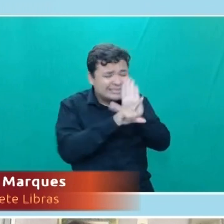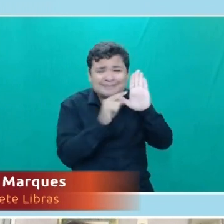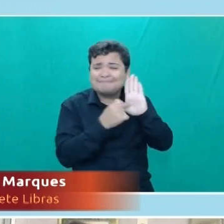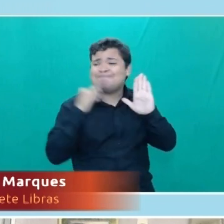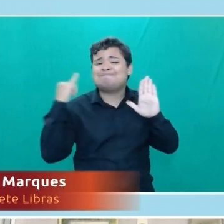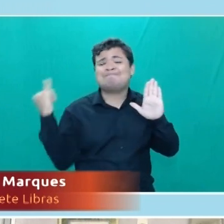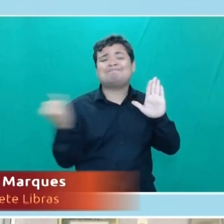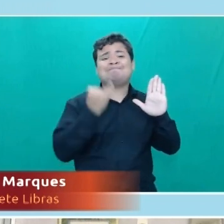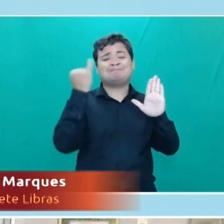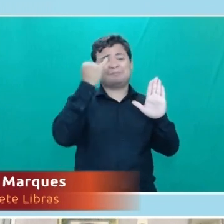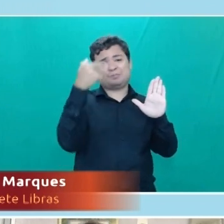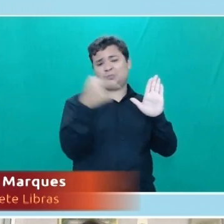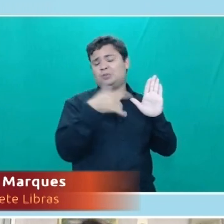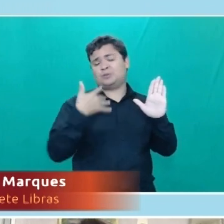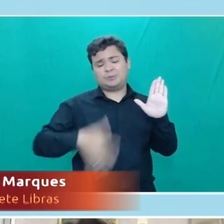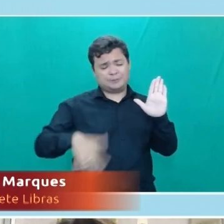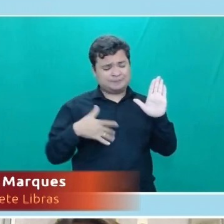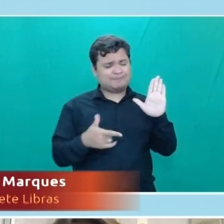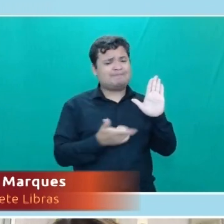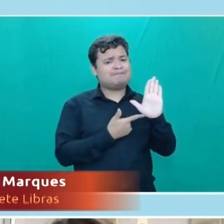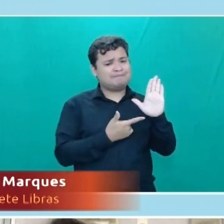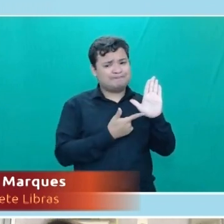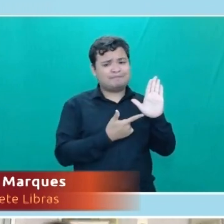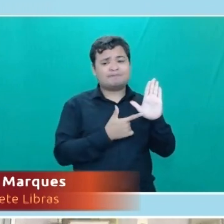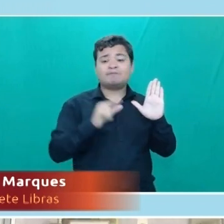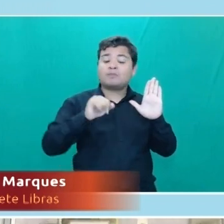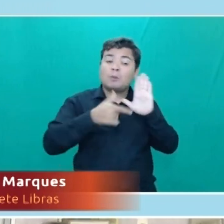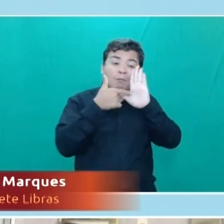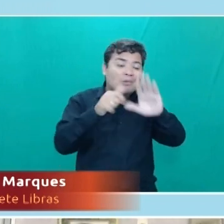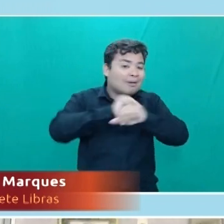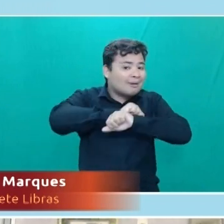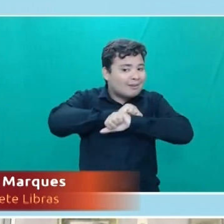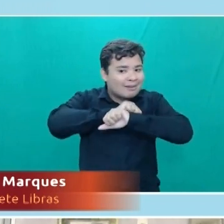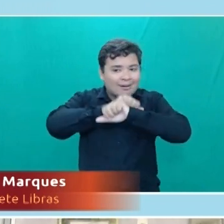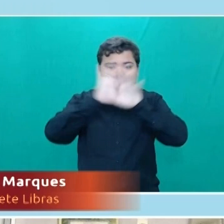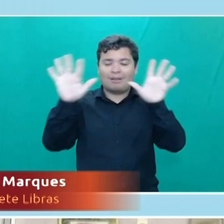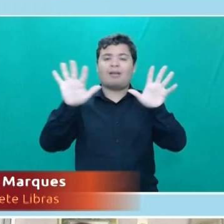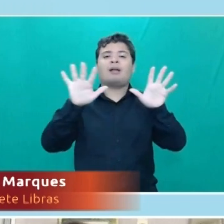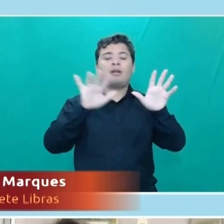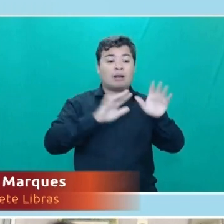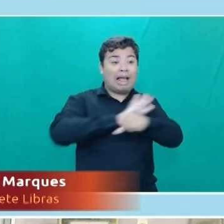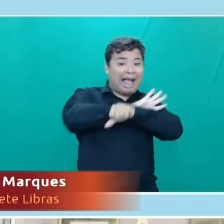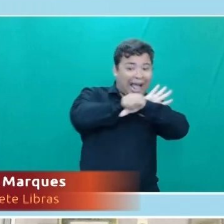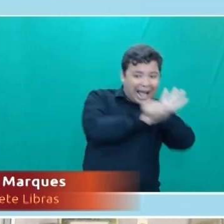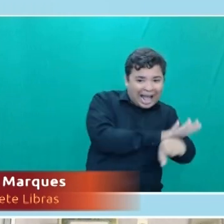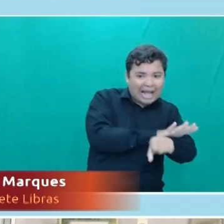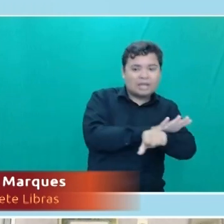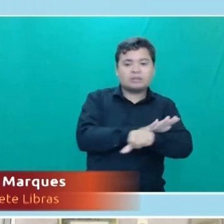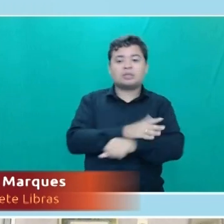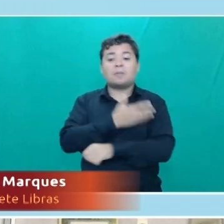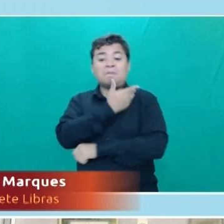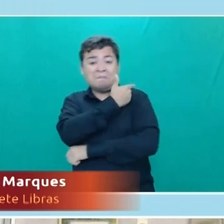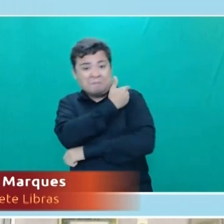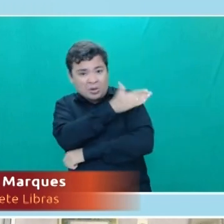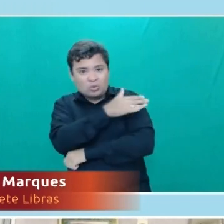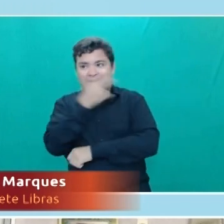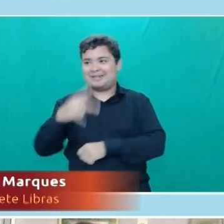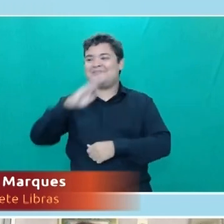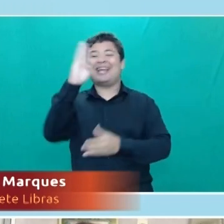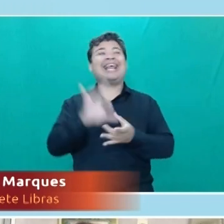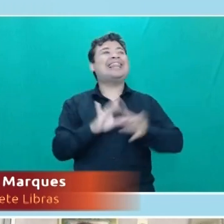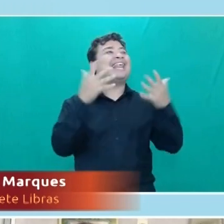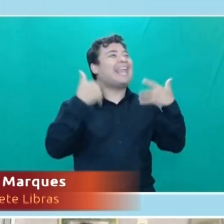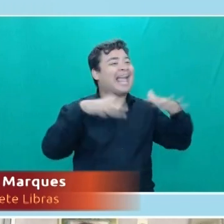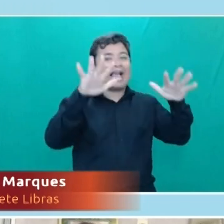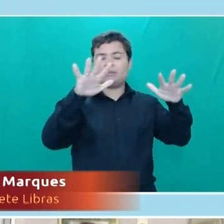lei penal deixar claro que o racismo e o preconceito não é admitido no nosso país.